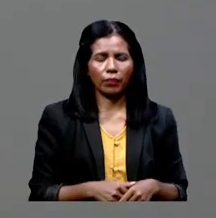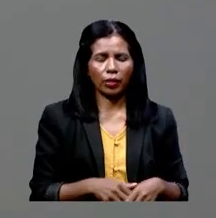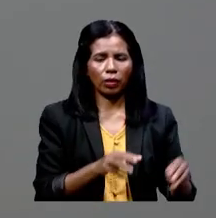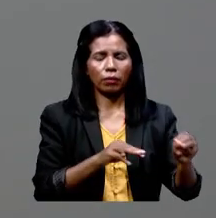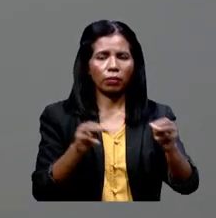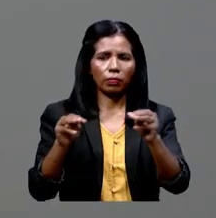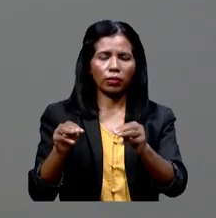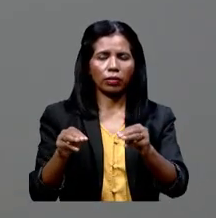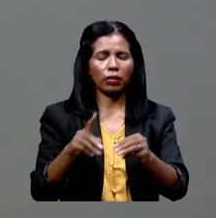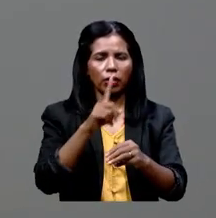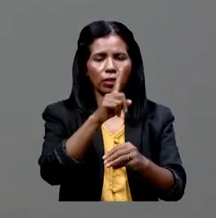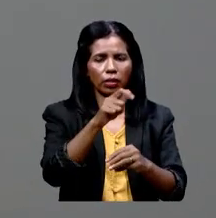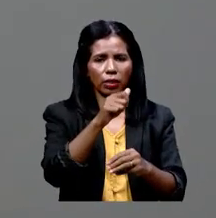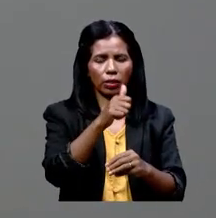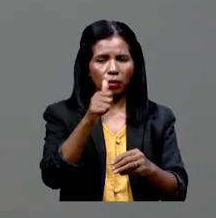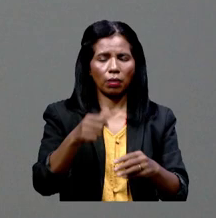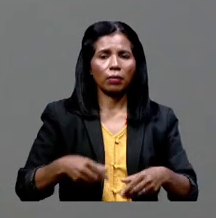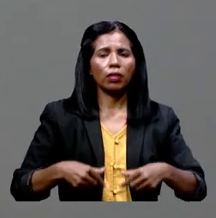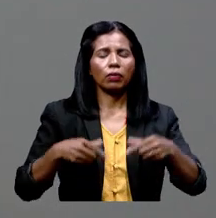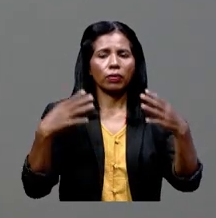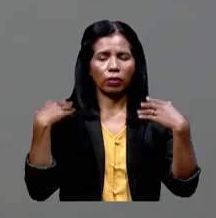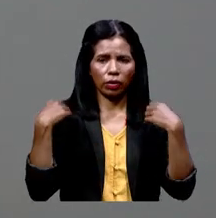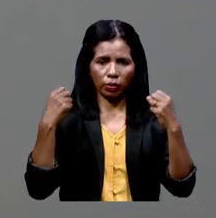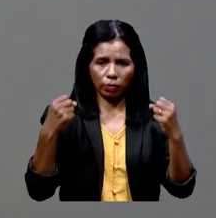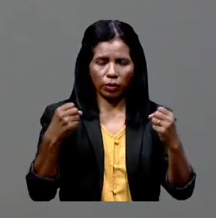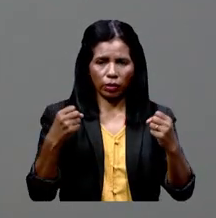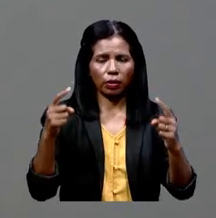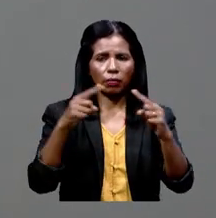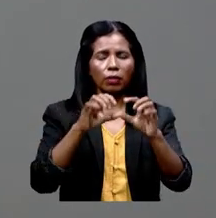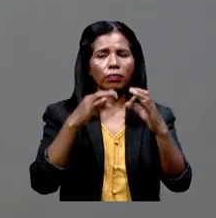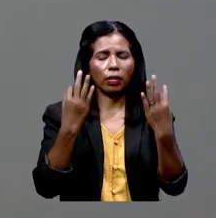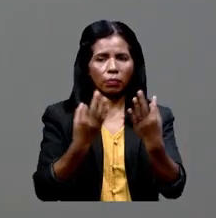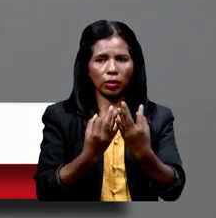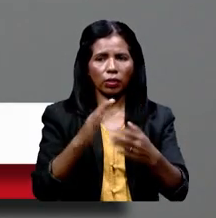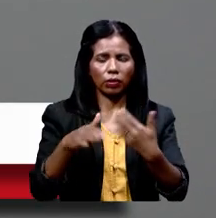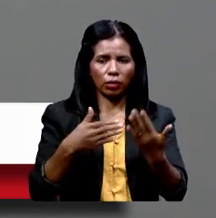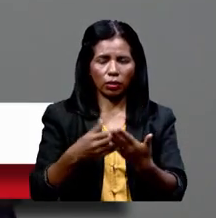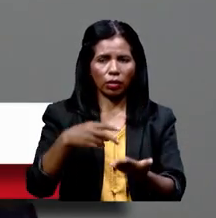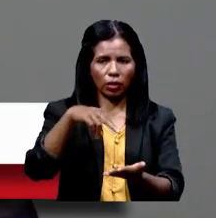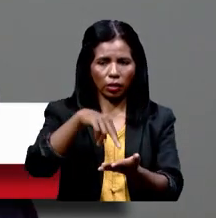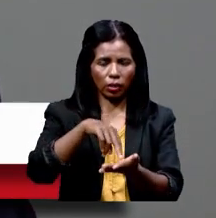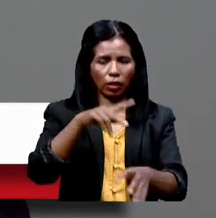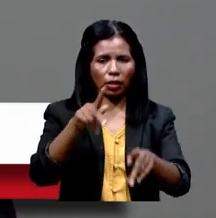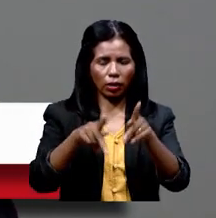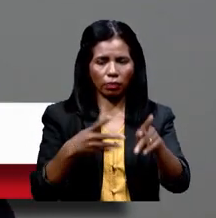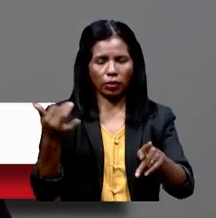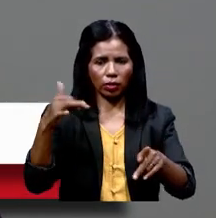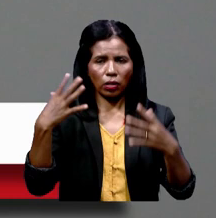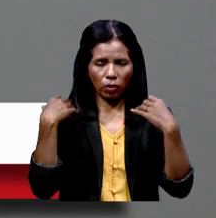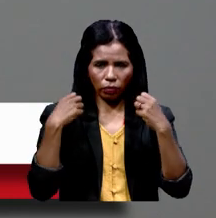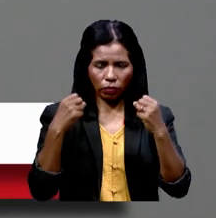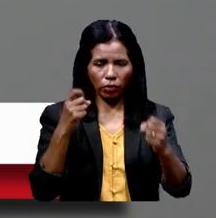Movimento Ida-Ida, Belefó, Kibit, ba família Sira. Hari comunidade Sirnebe, Forte